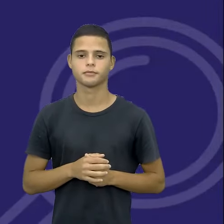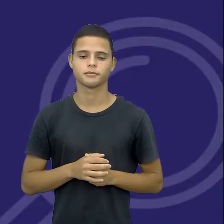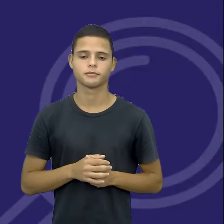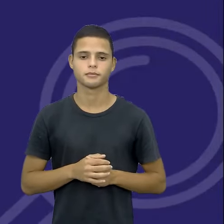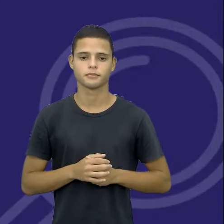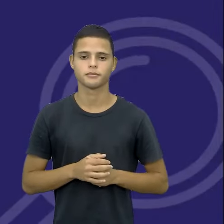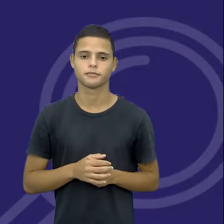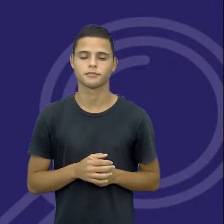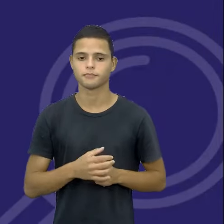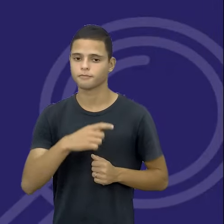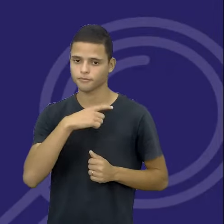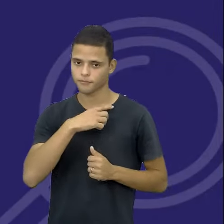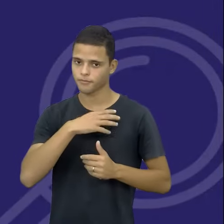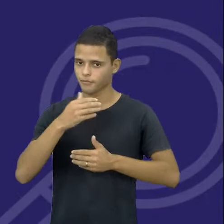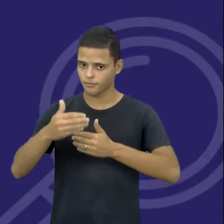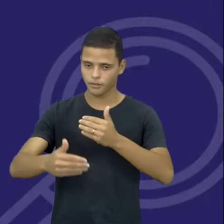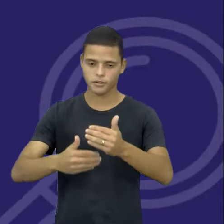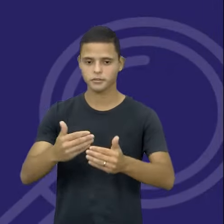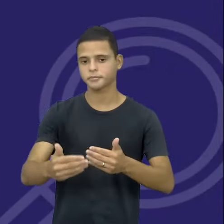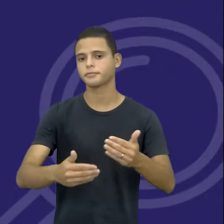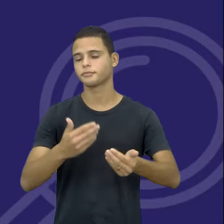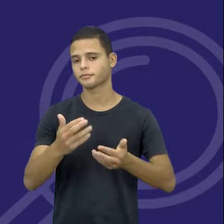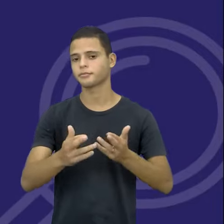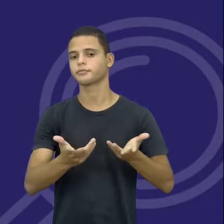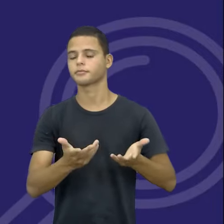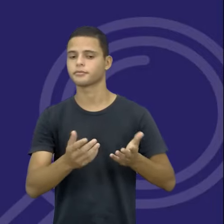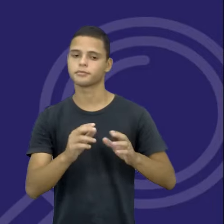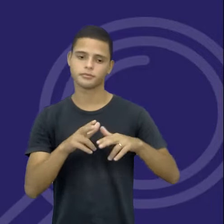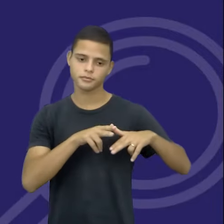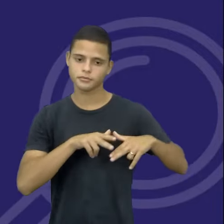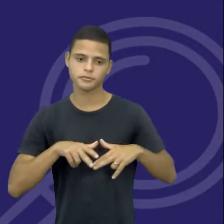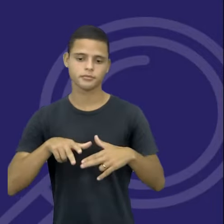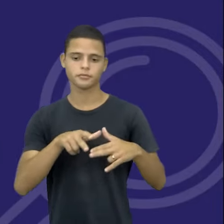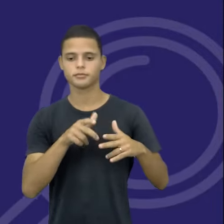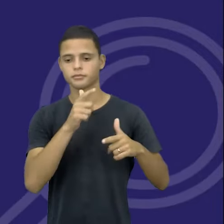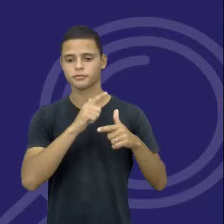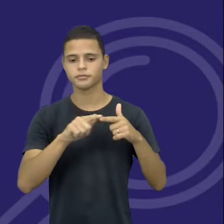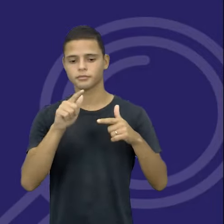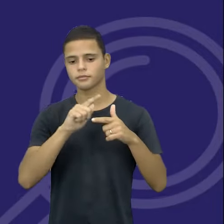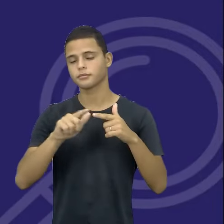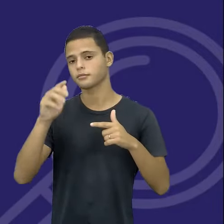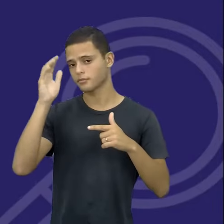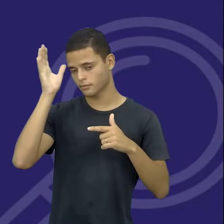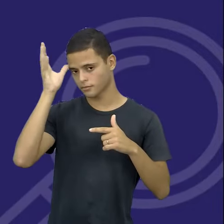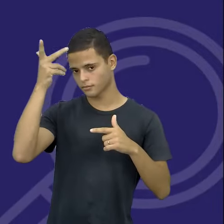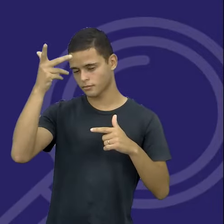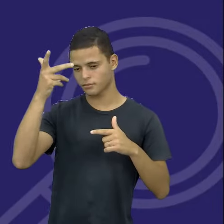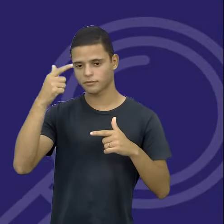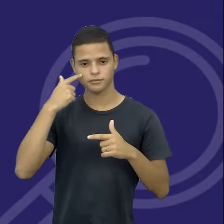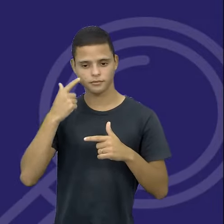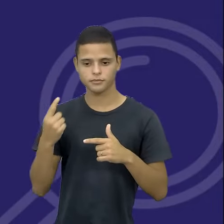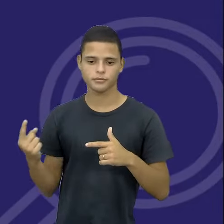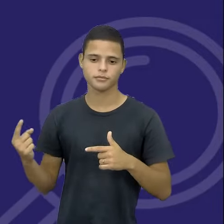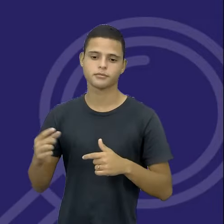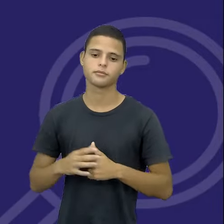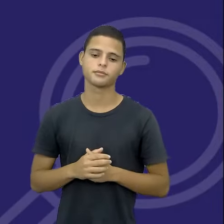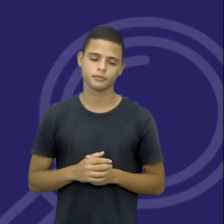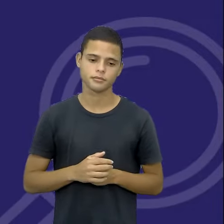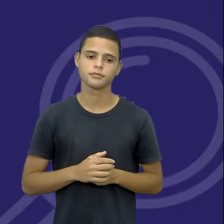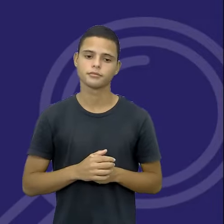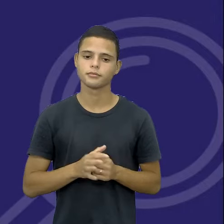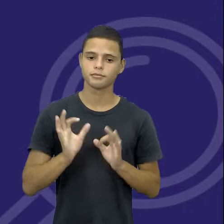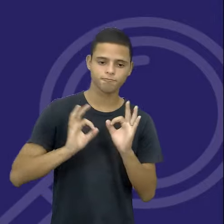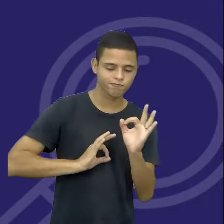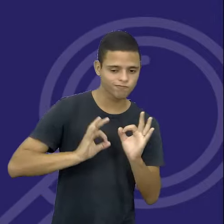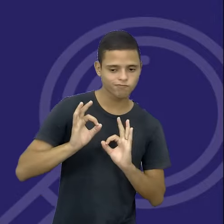Então, a gente tem desenvolvendo a resolução de problemas conforme foi feito aquele sequenciamento lá no começo. Então, eu tenho